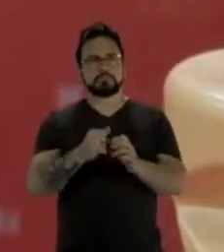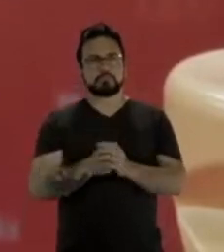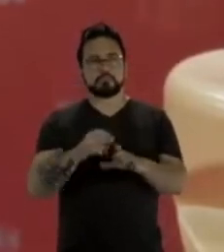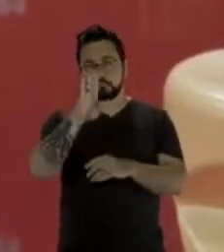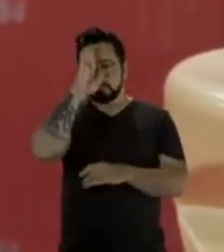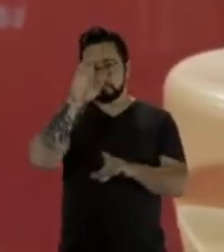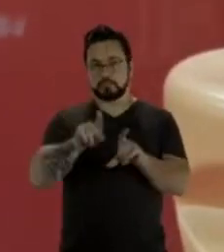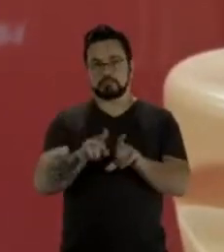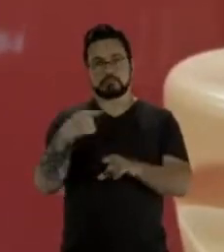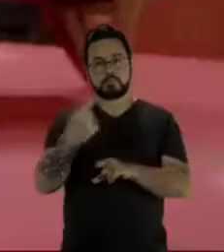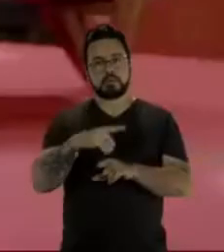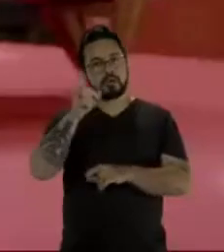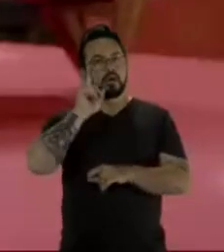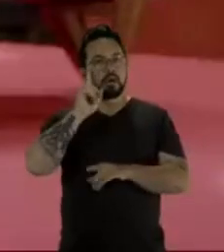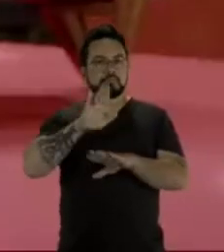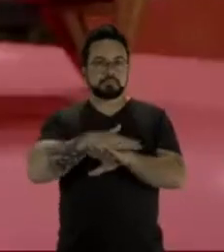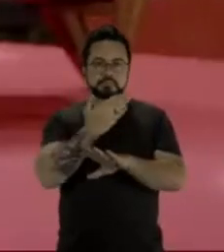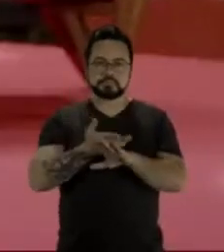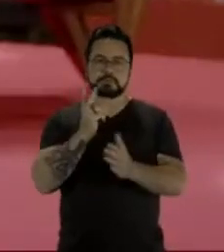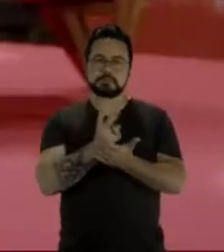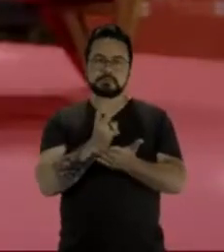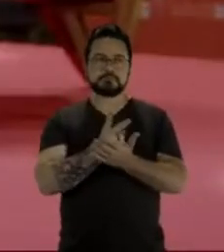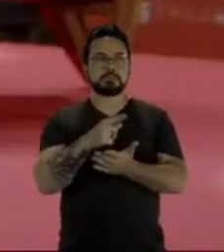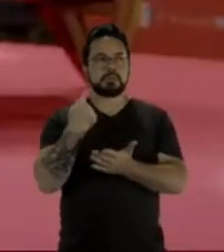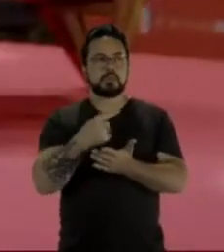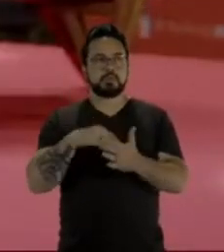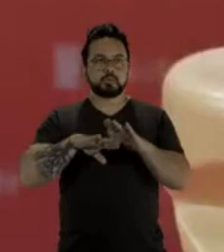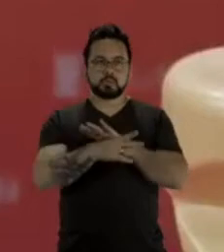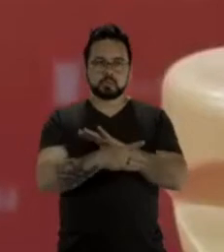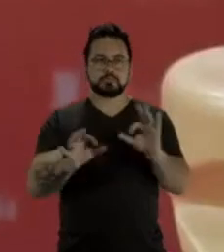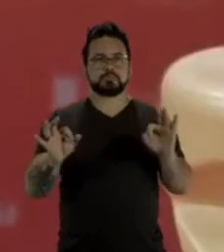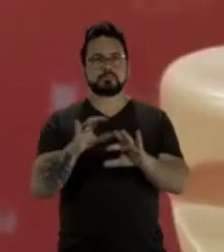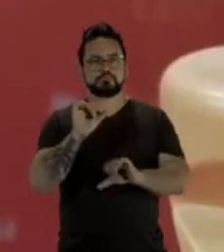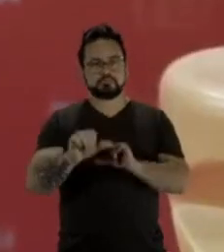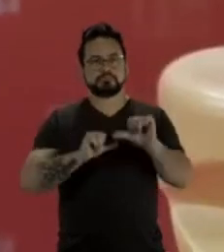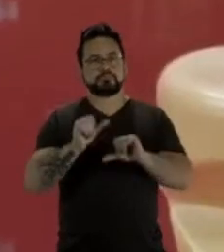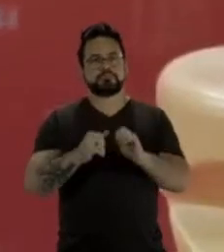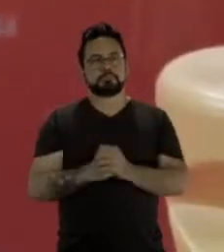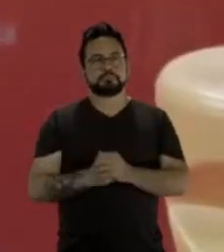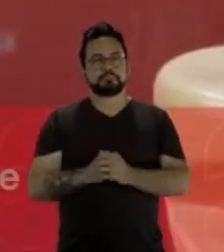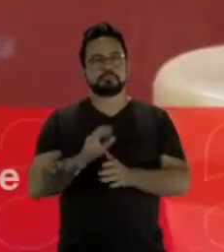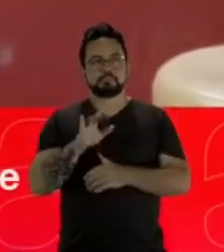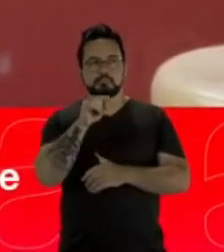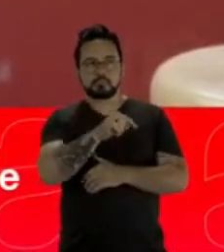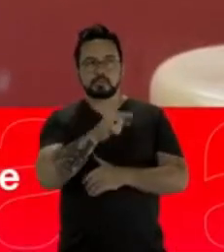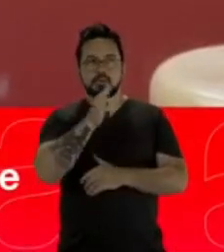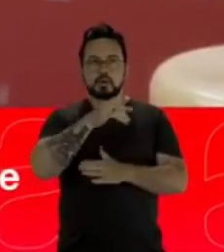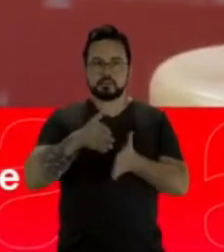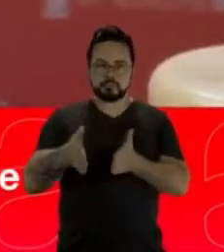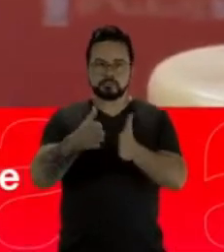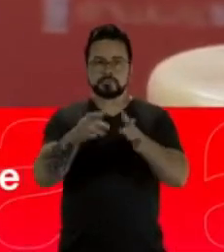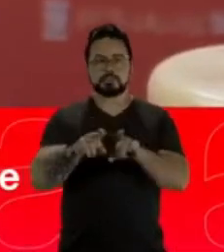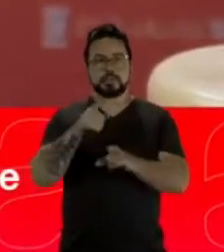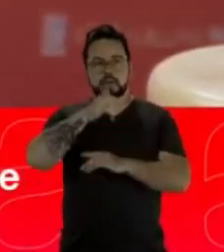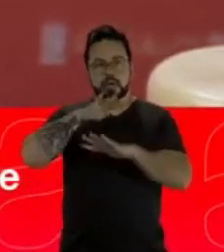e principalmente a nossa rotina também, né? Isso afetou diretamente os nossos costumes. Mas não só no rio, quanto no mar, com toda